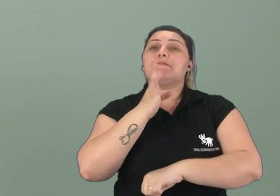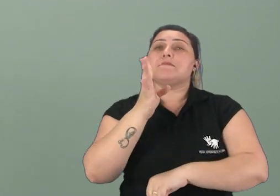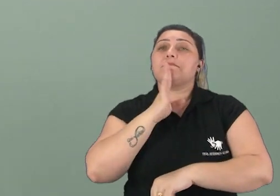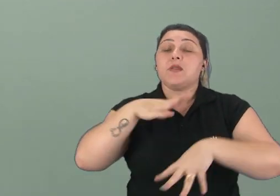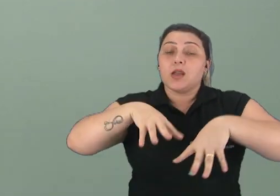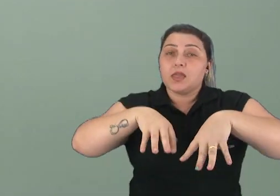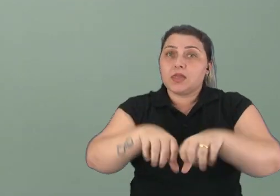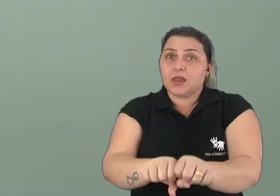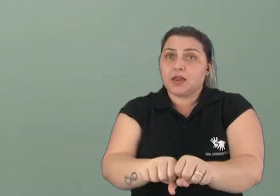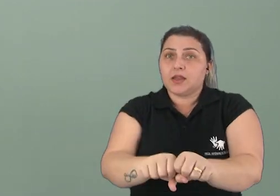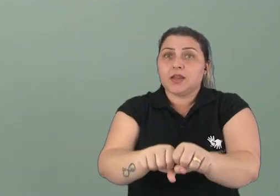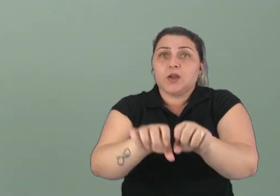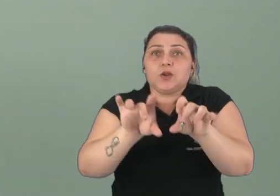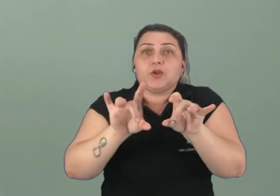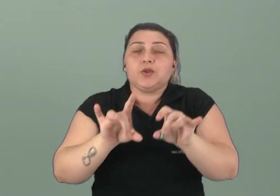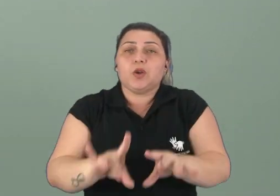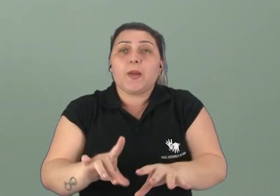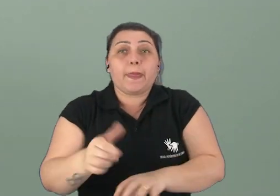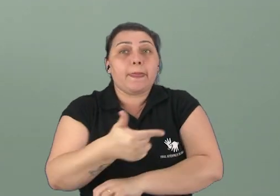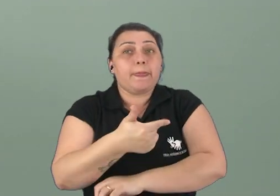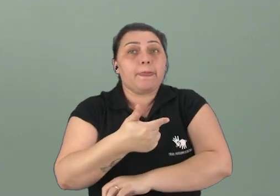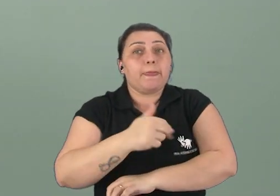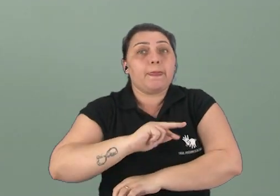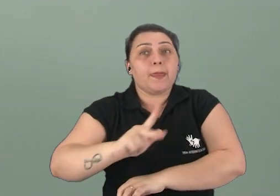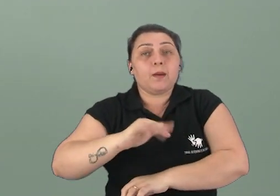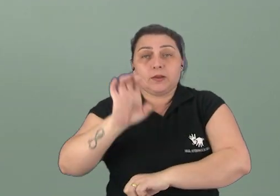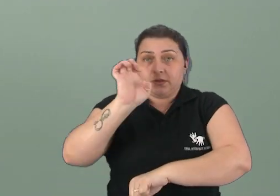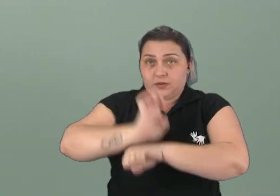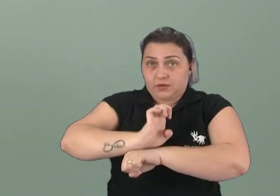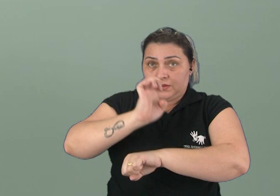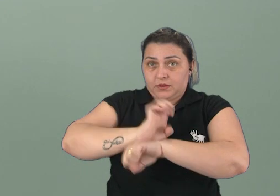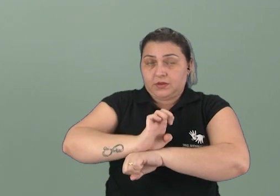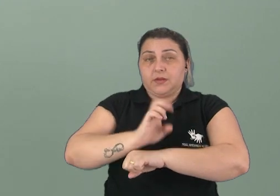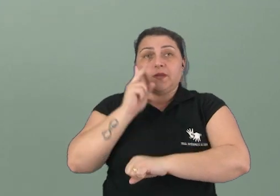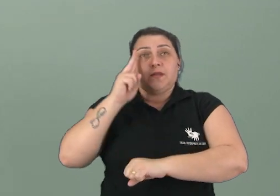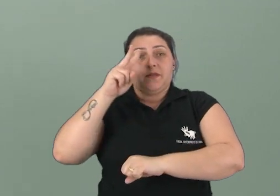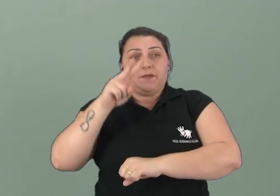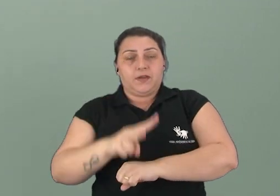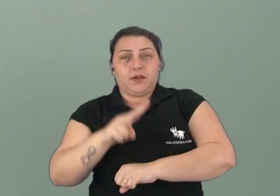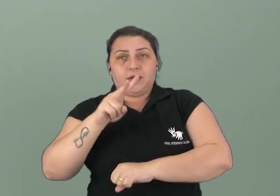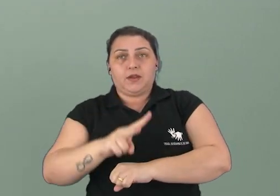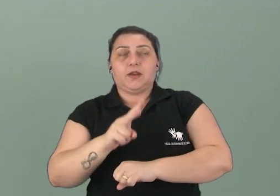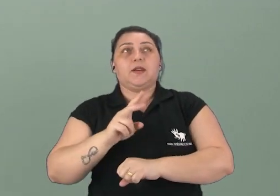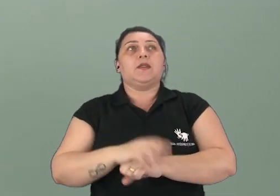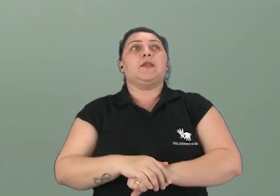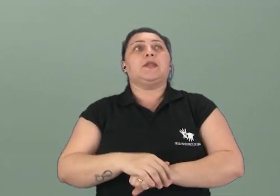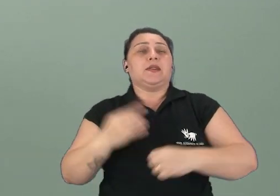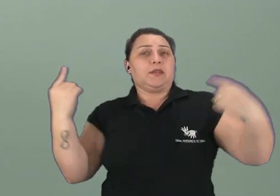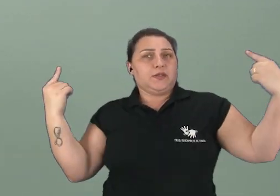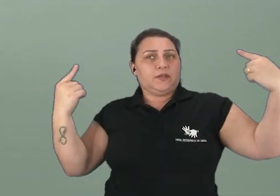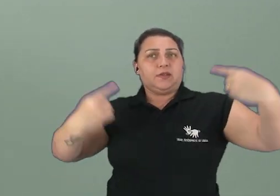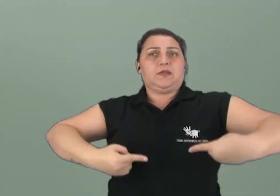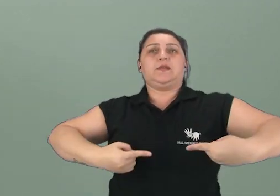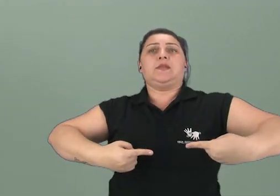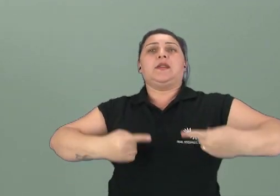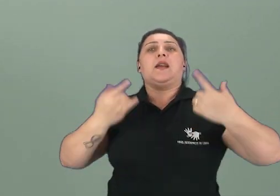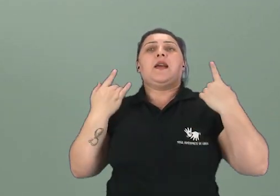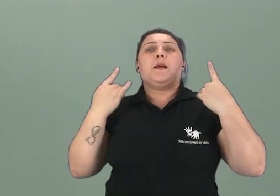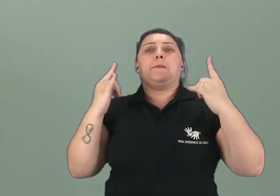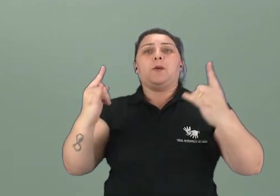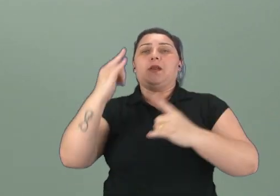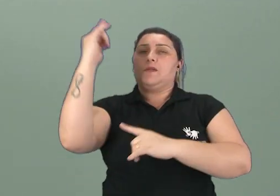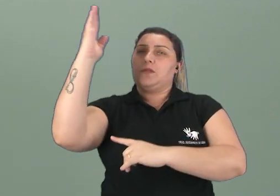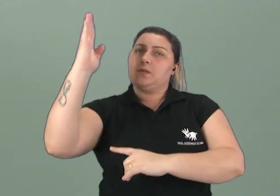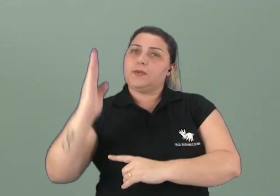um território, né? O território do Acre. E vimos, né, que essa disputa entre a Bolívia